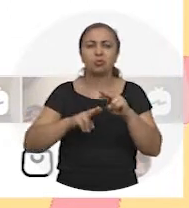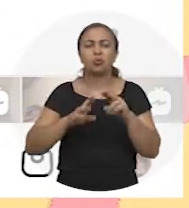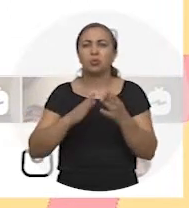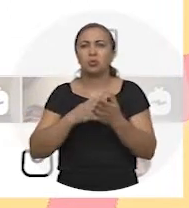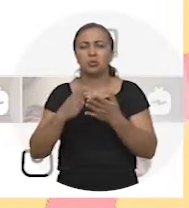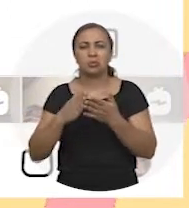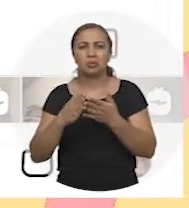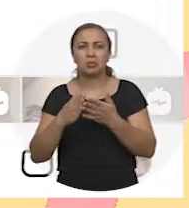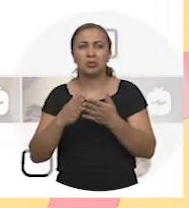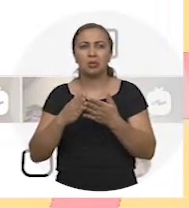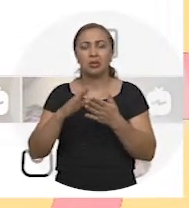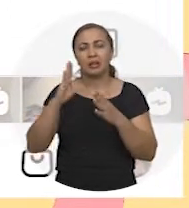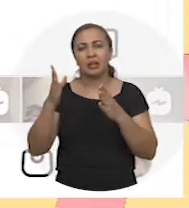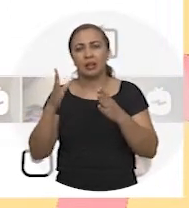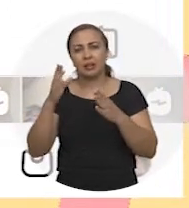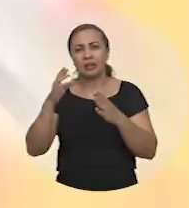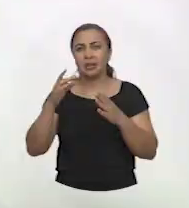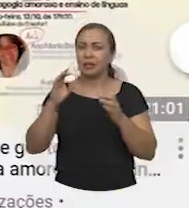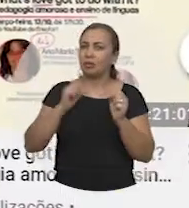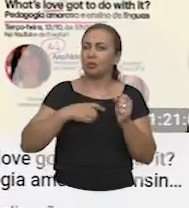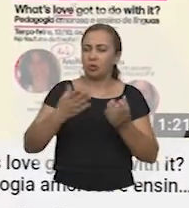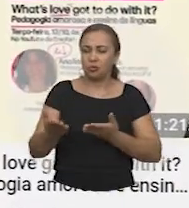o inferno